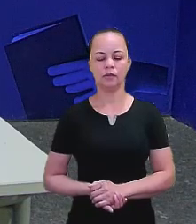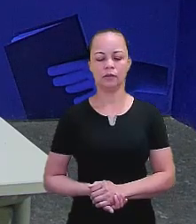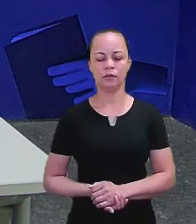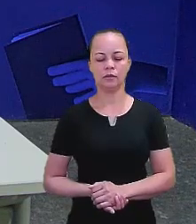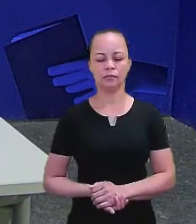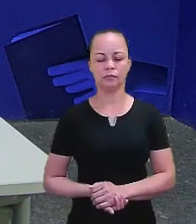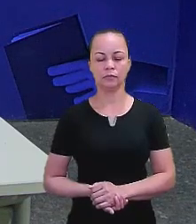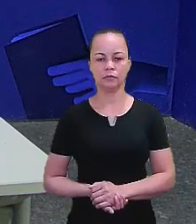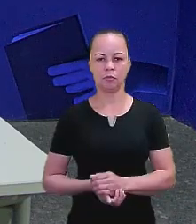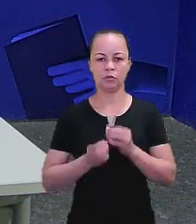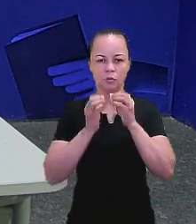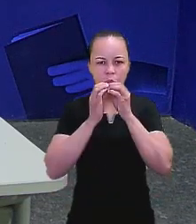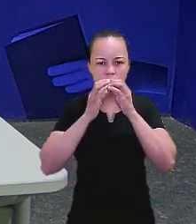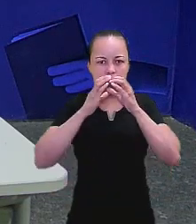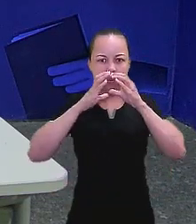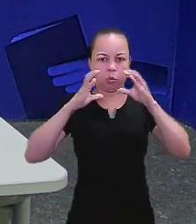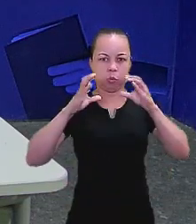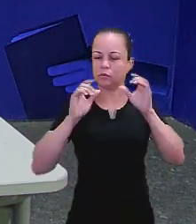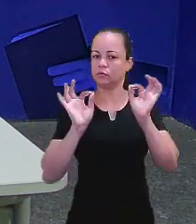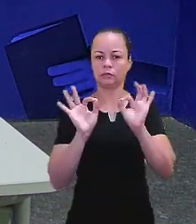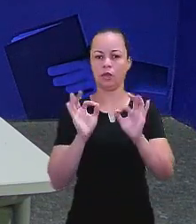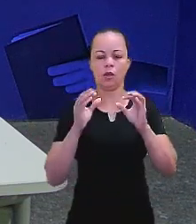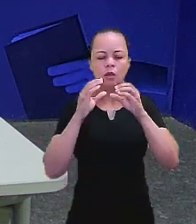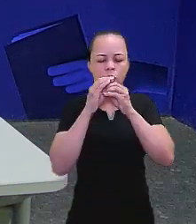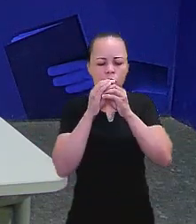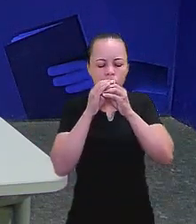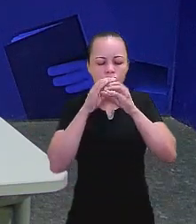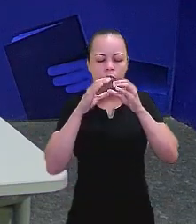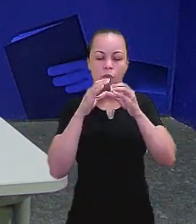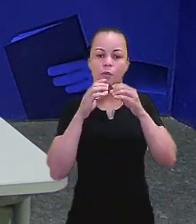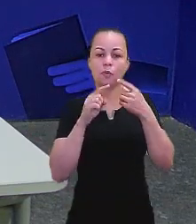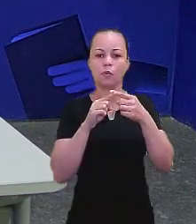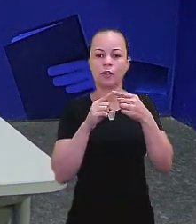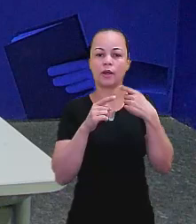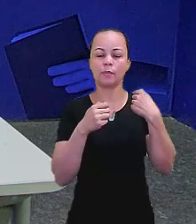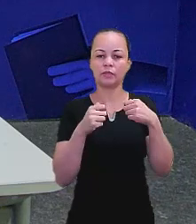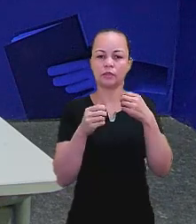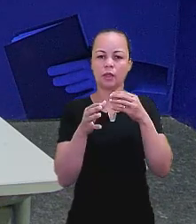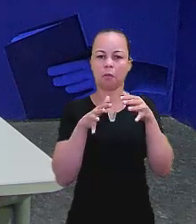Não pode encher muito a bola, porque ela tem que ficar com movimento, tá?